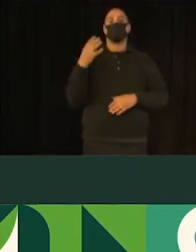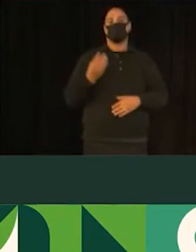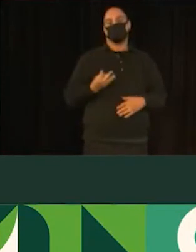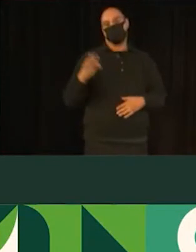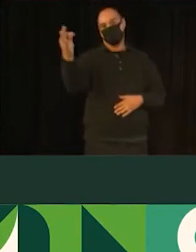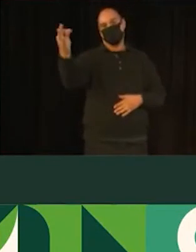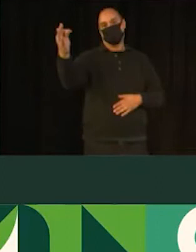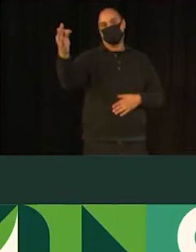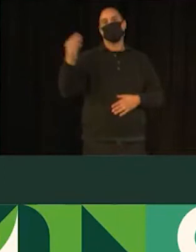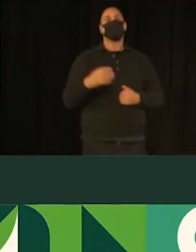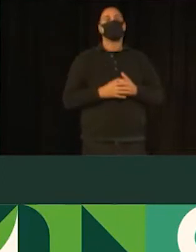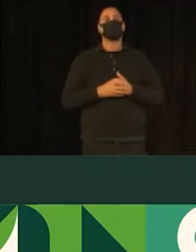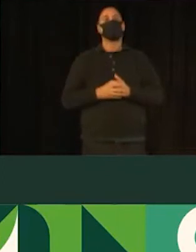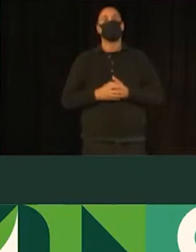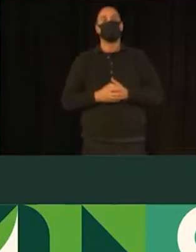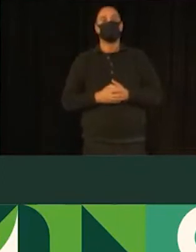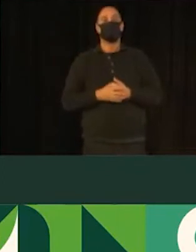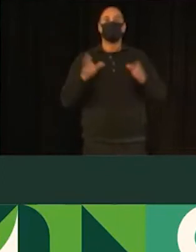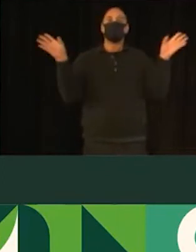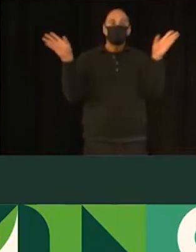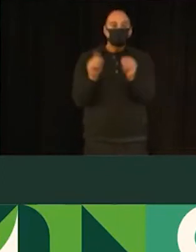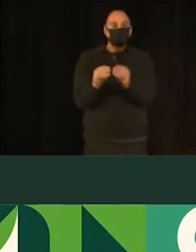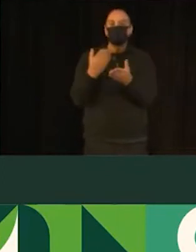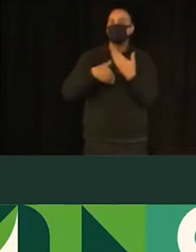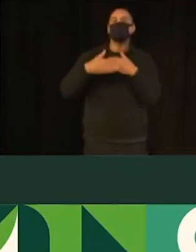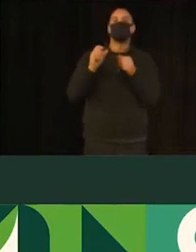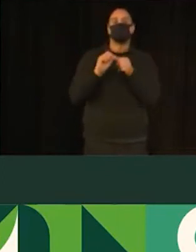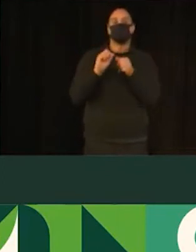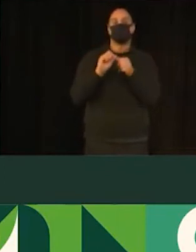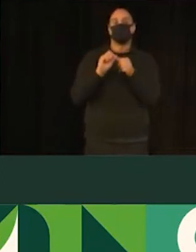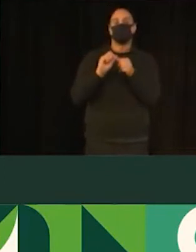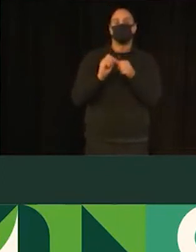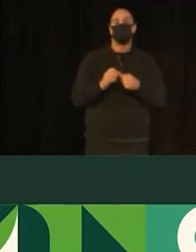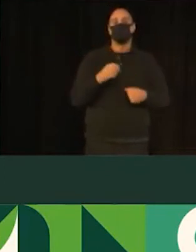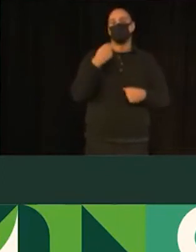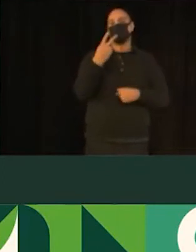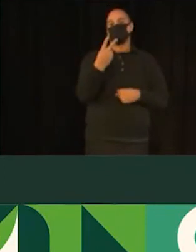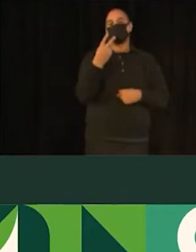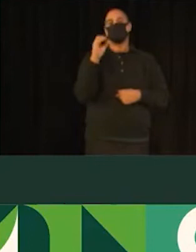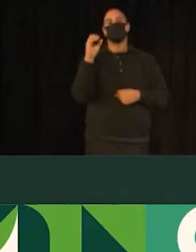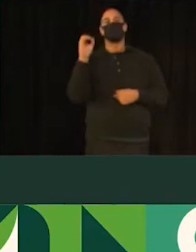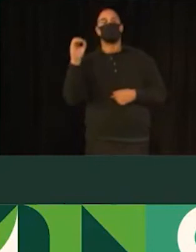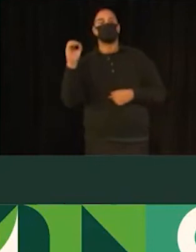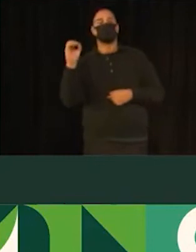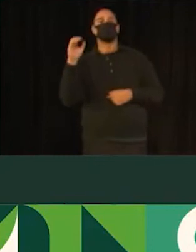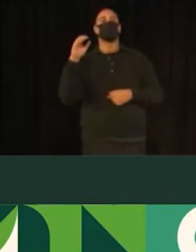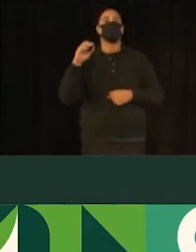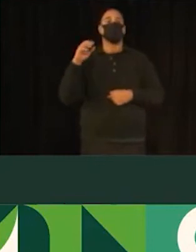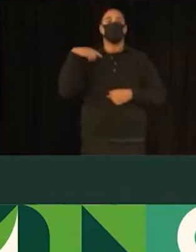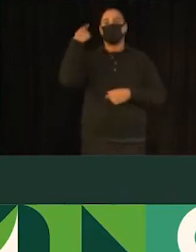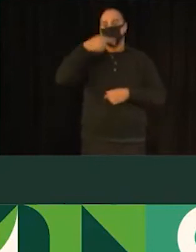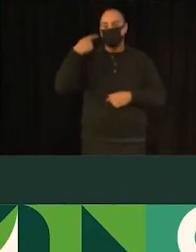é um resumo de tudo que já foi produzido. 200.000 horas de engenharia, 15.600 documentos de